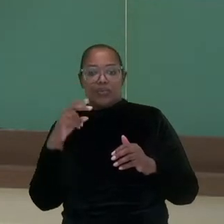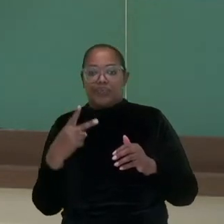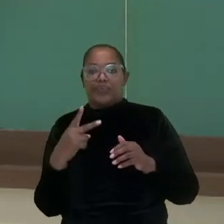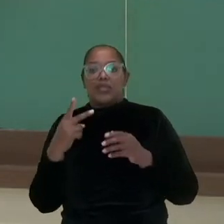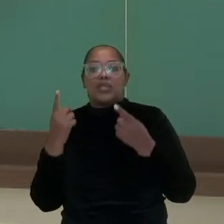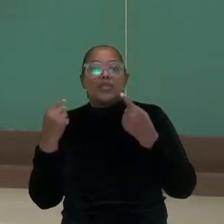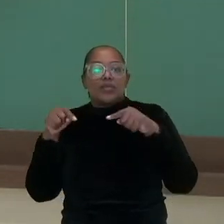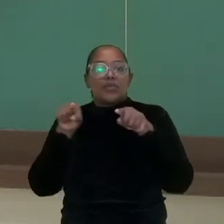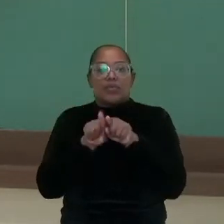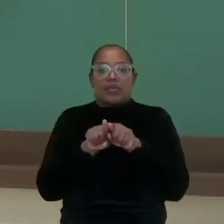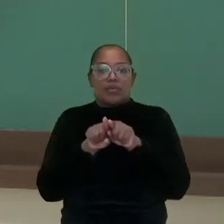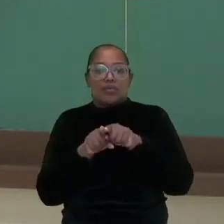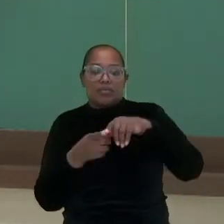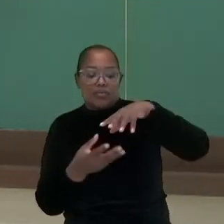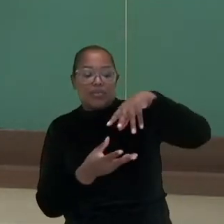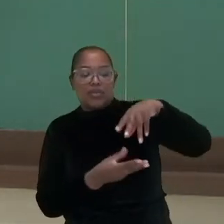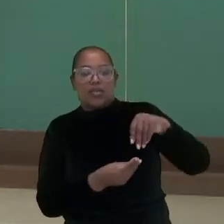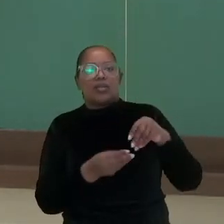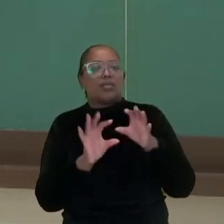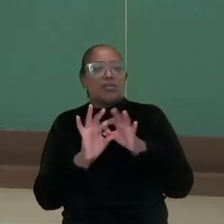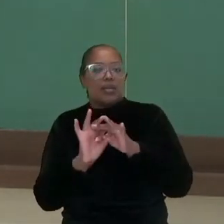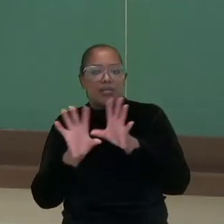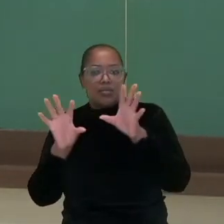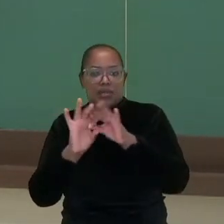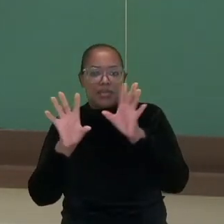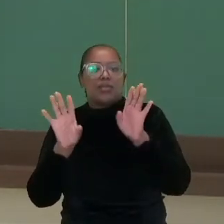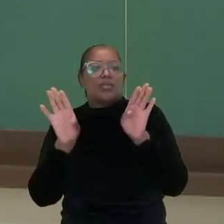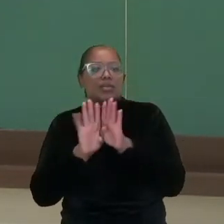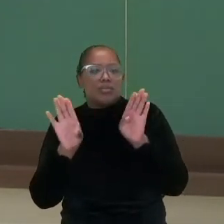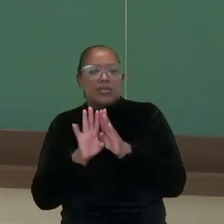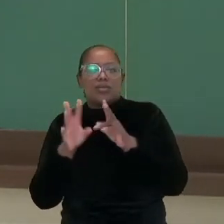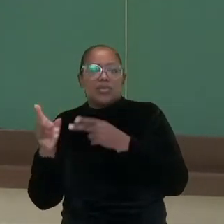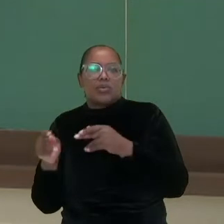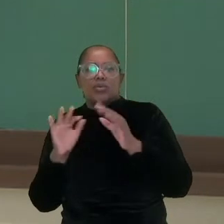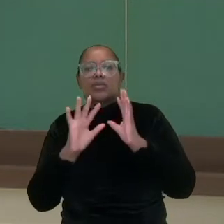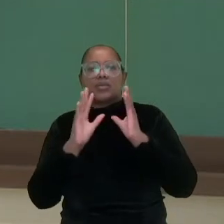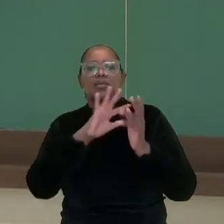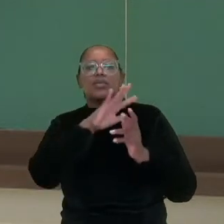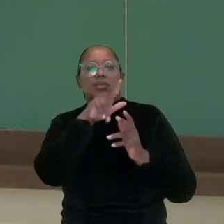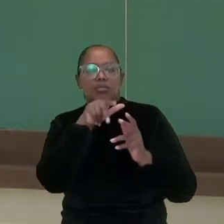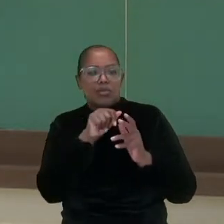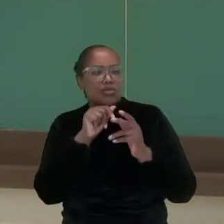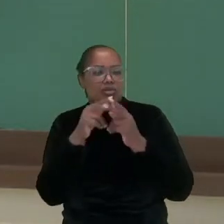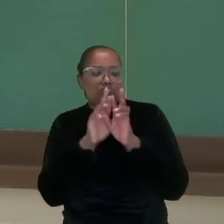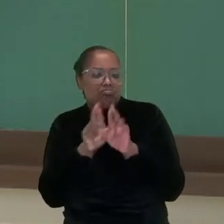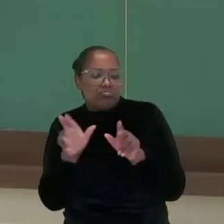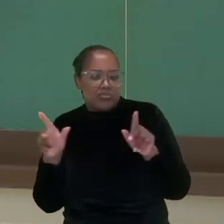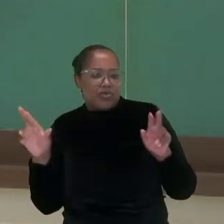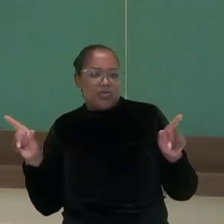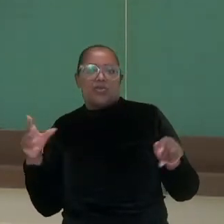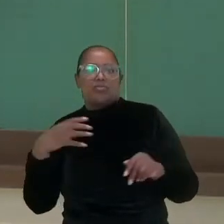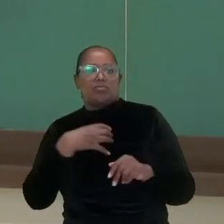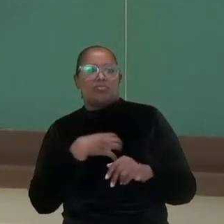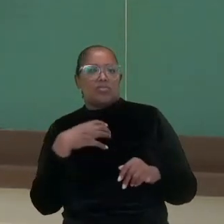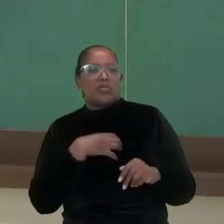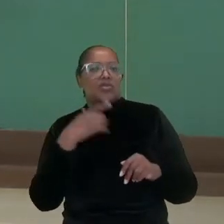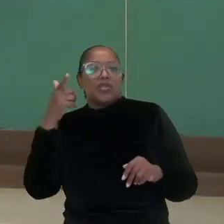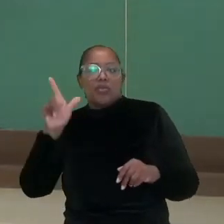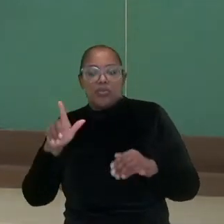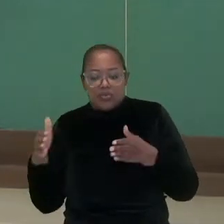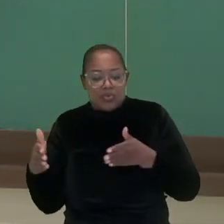presente em conchas de animais marinhos, por exemplo, né? O carbonato presente nas conchas dá origem ao calcário, né? E a extração